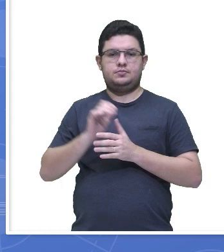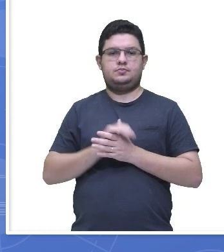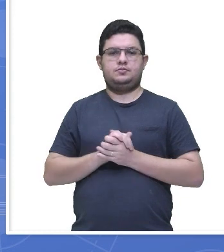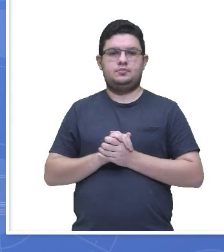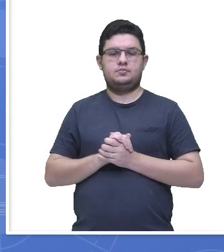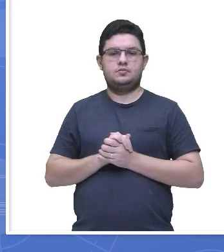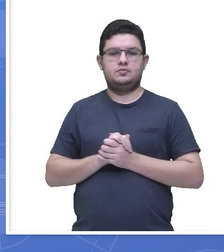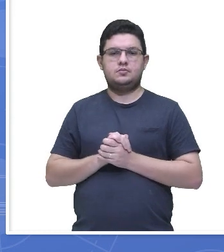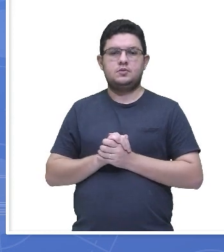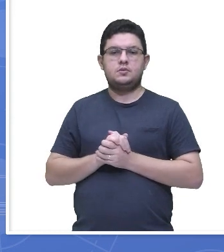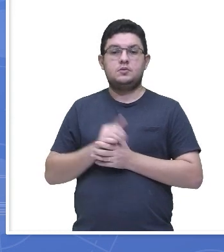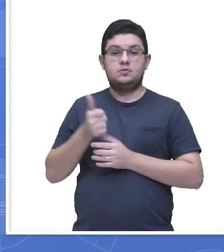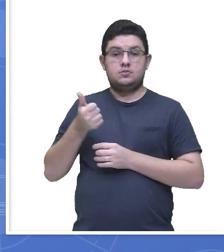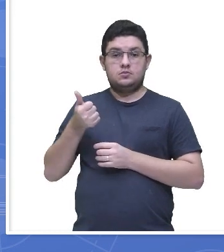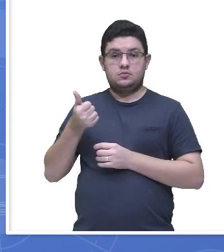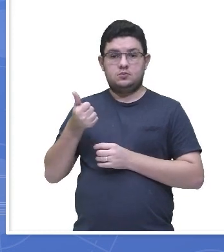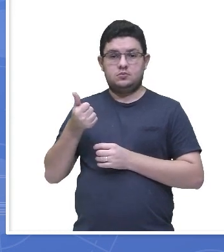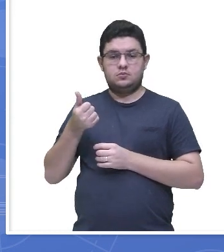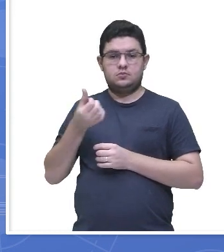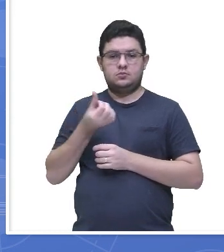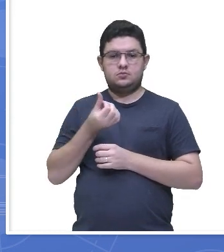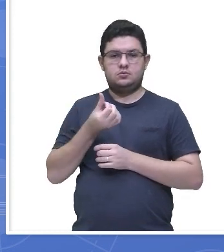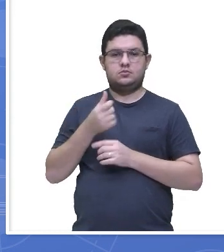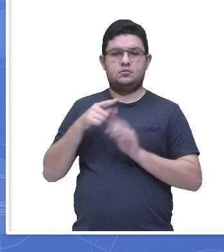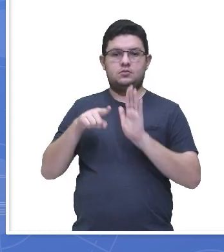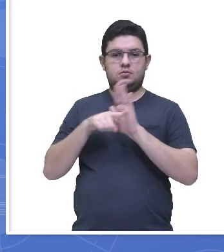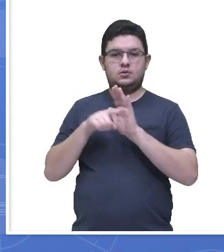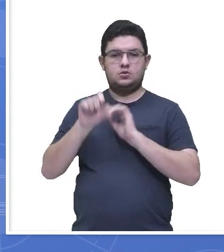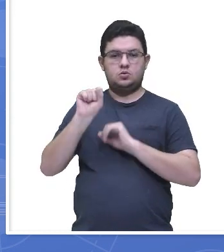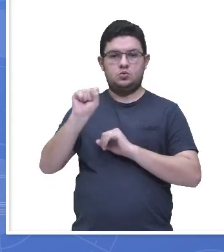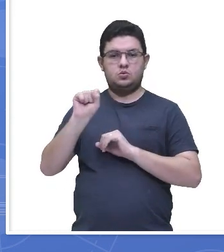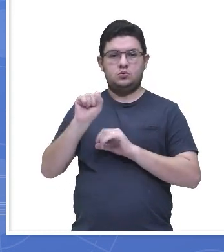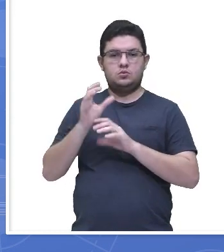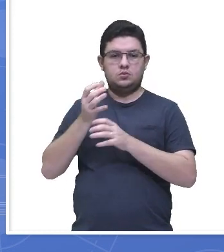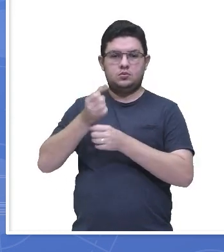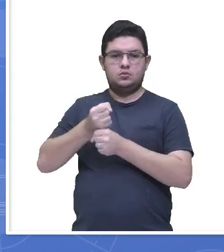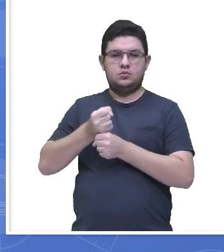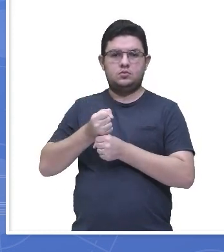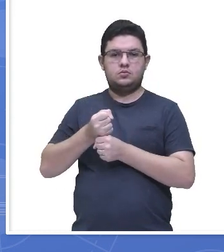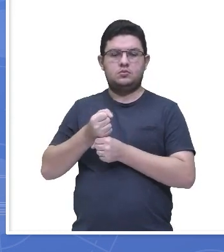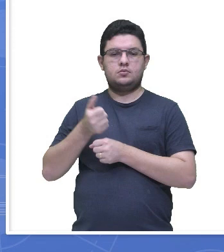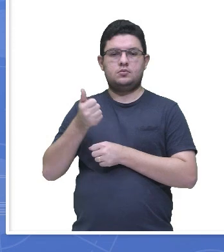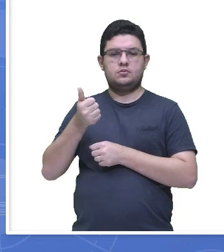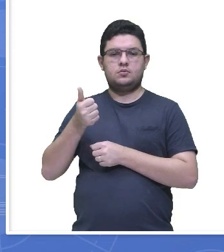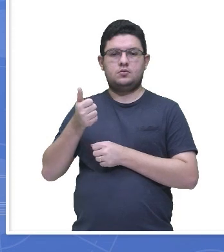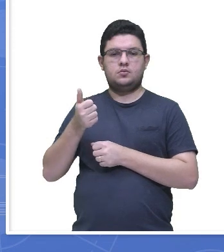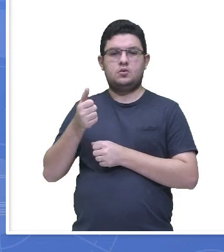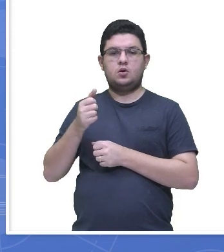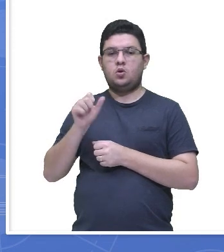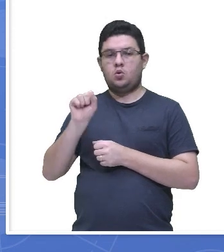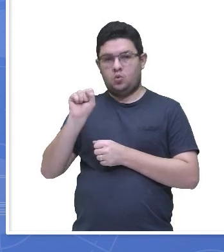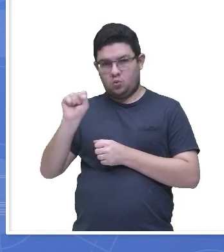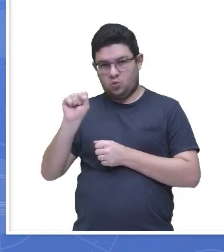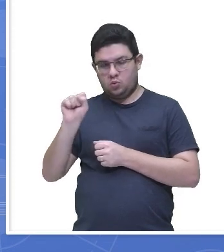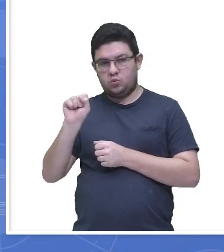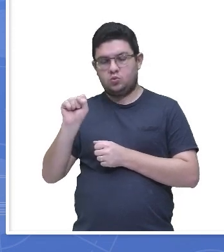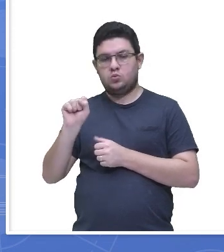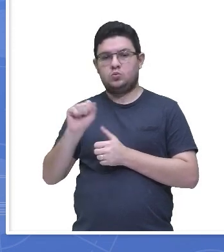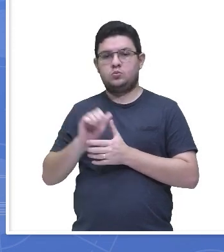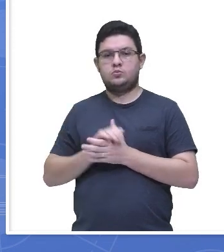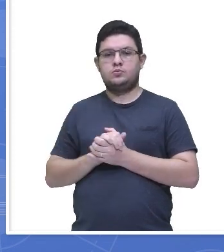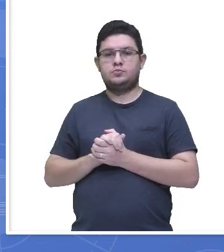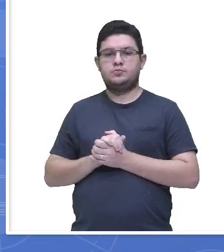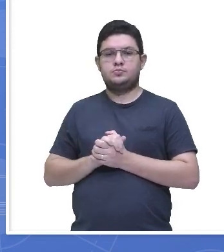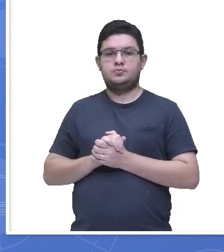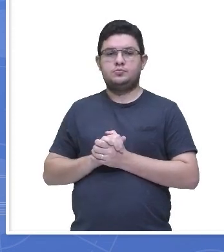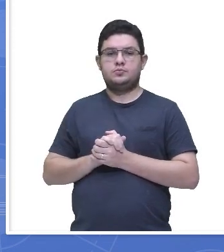16 menos 8 é igual a 12, certo? 16 menos 8 é igual a 8, né? Desculpa, 12. É igual a